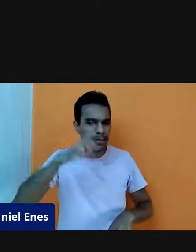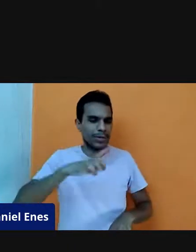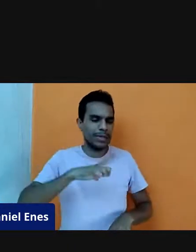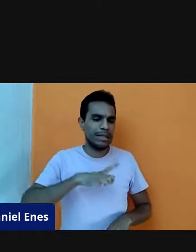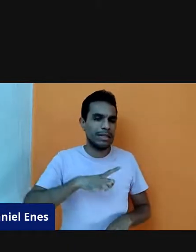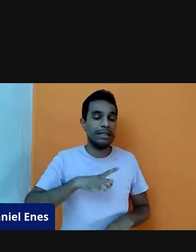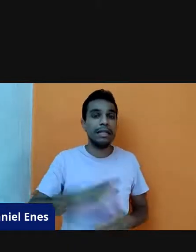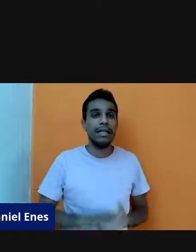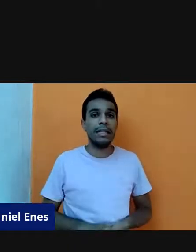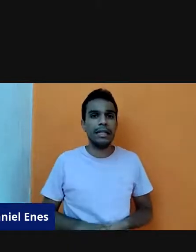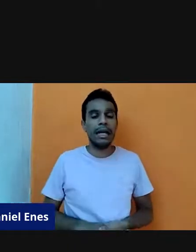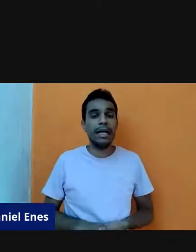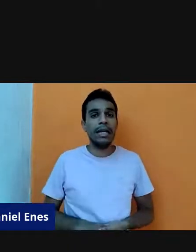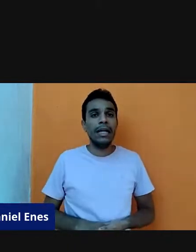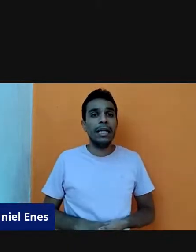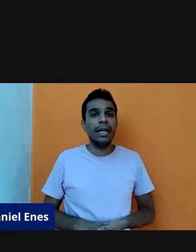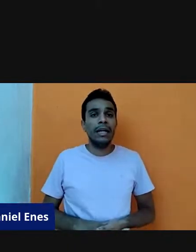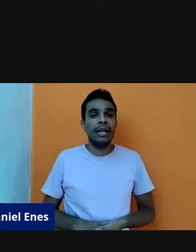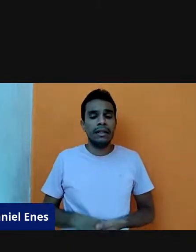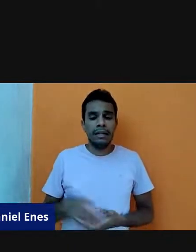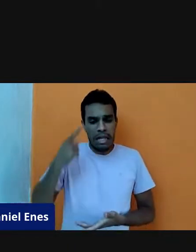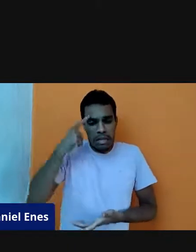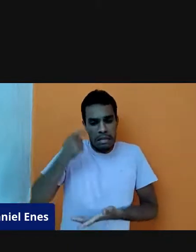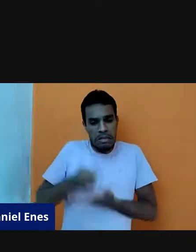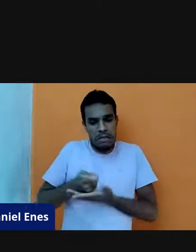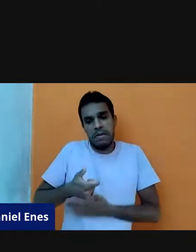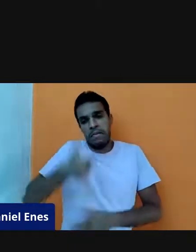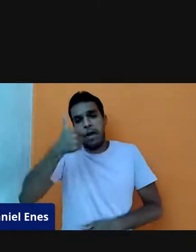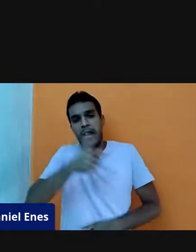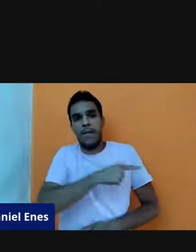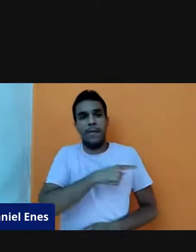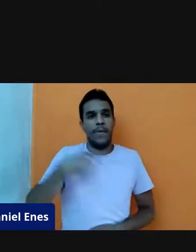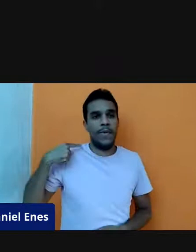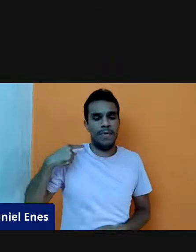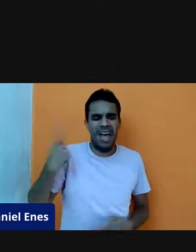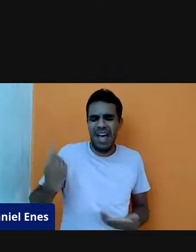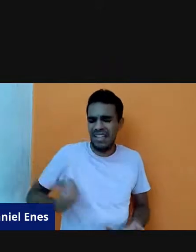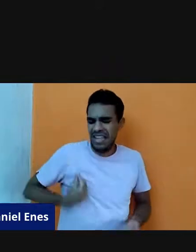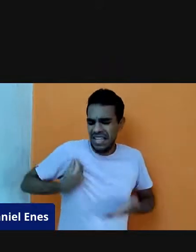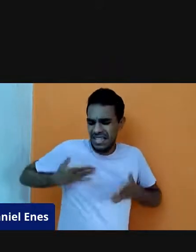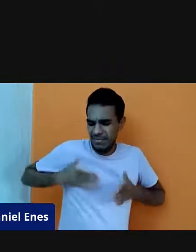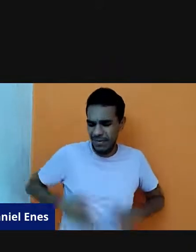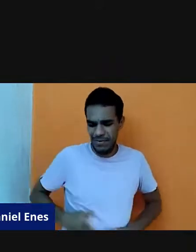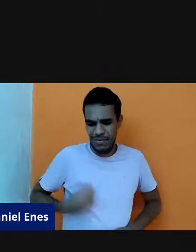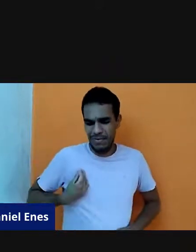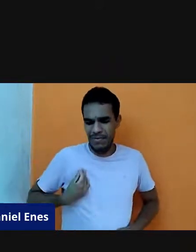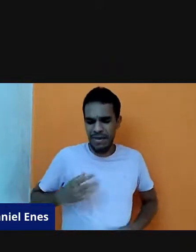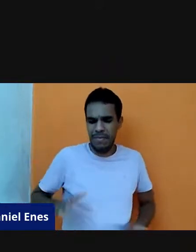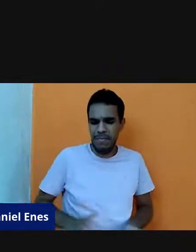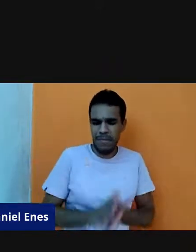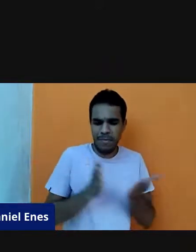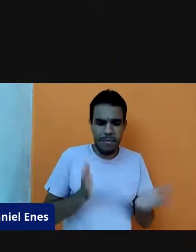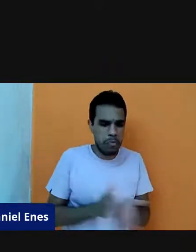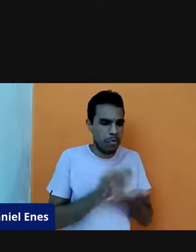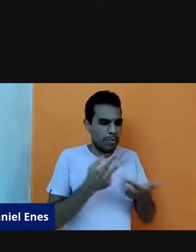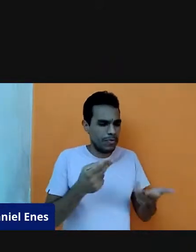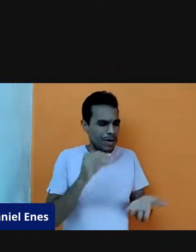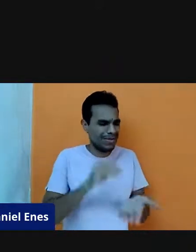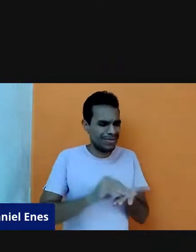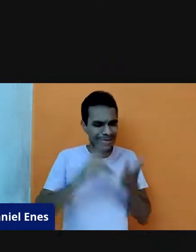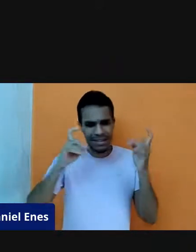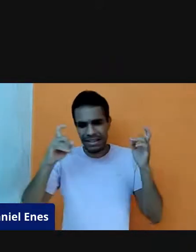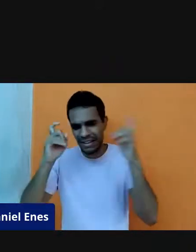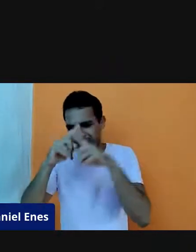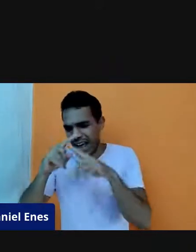né? E resolve que é melhor morrer. Né? Se é para viver na miséria, se é para viver de forma tão precária, se é